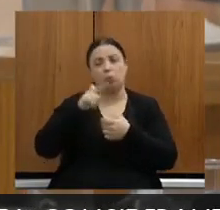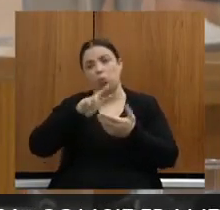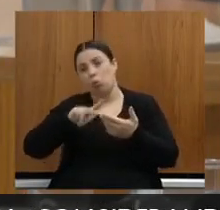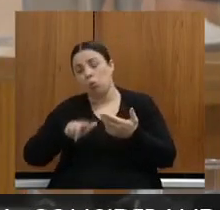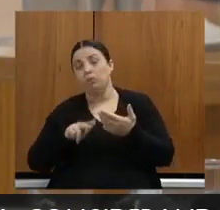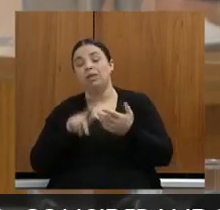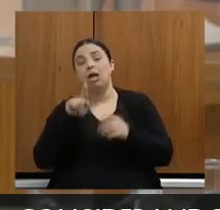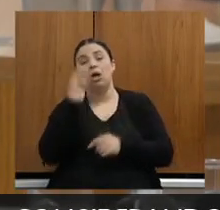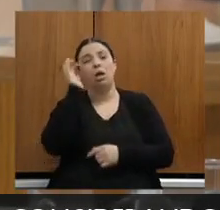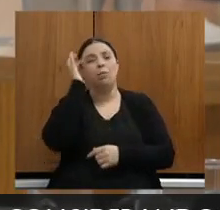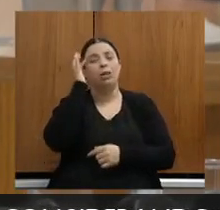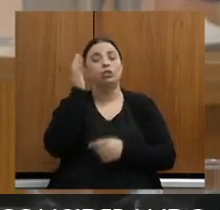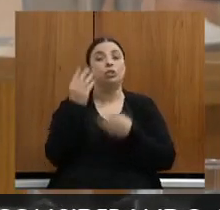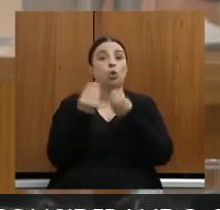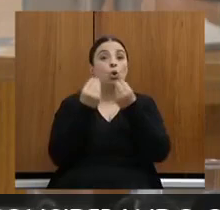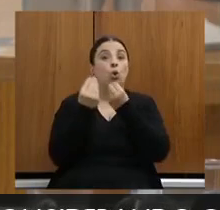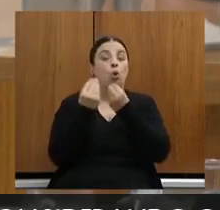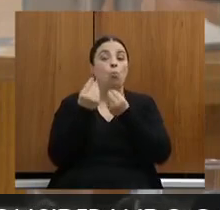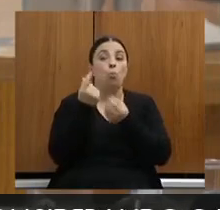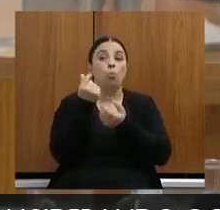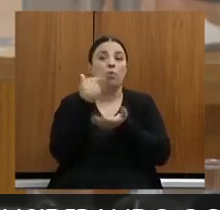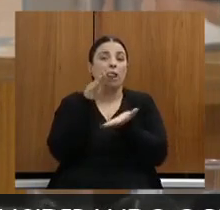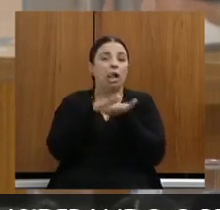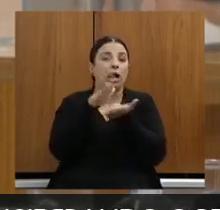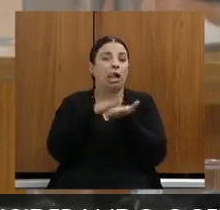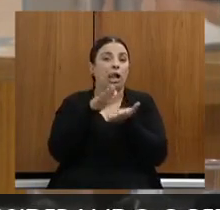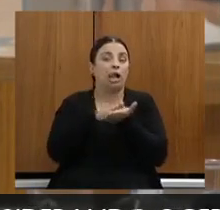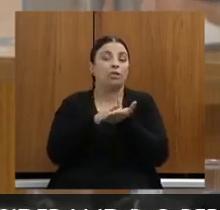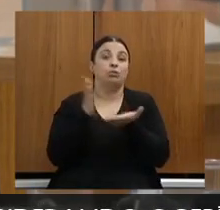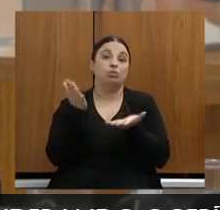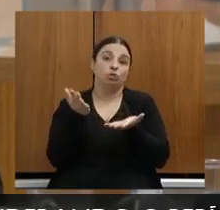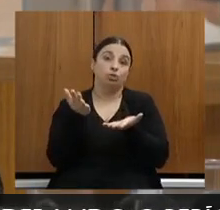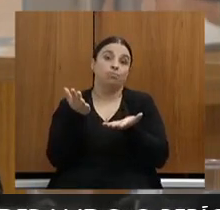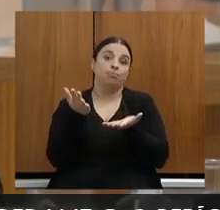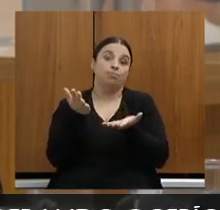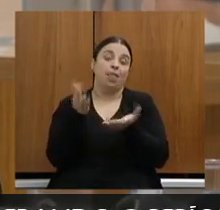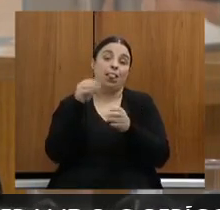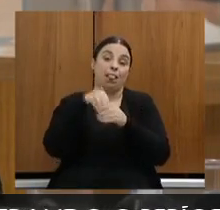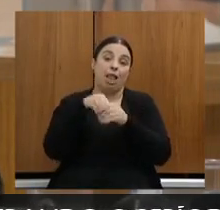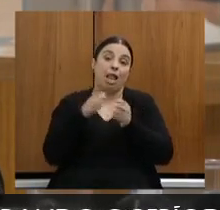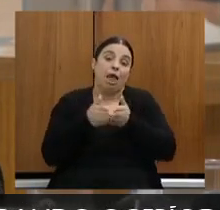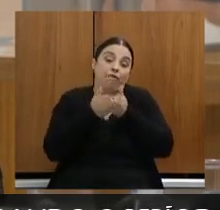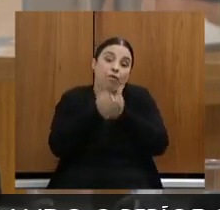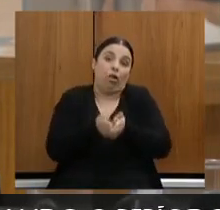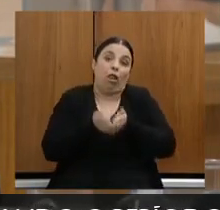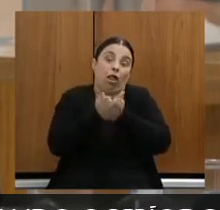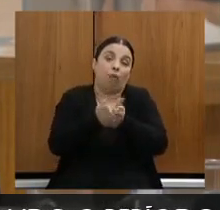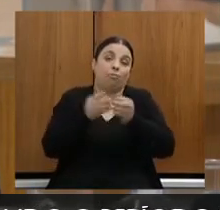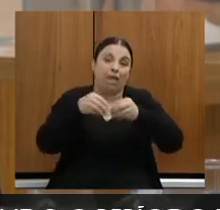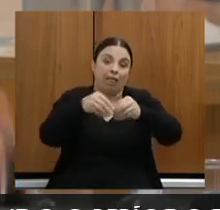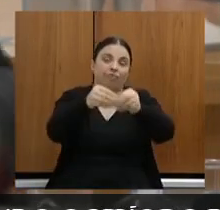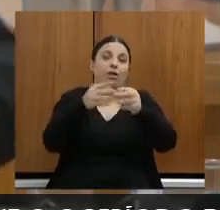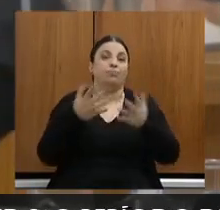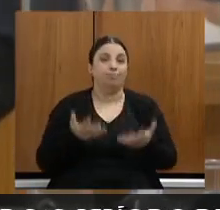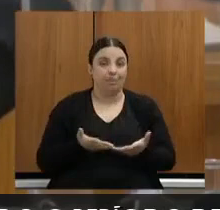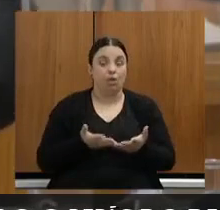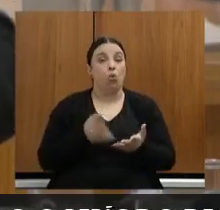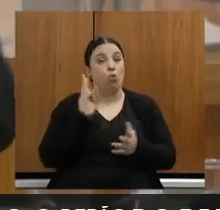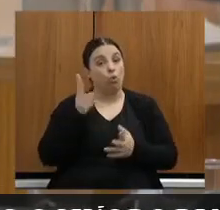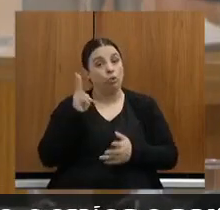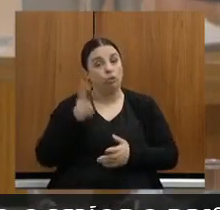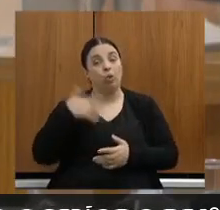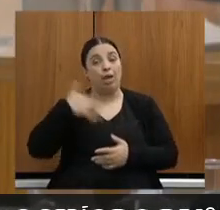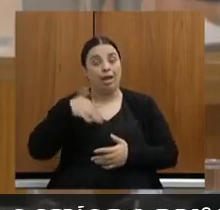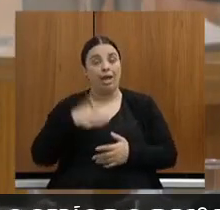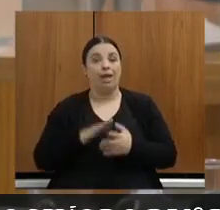né imagine o custo de navio ou seja o fertilizante Continuará caro defensivo continuar caro o que usa